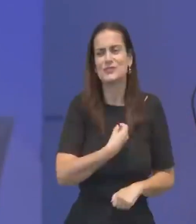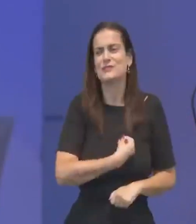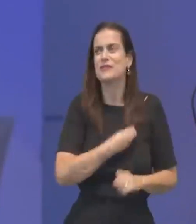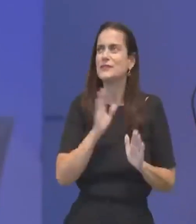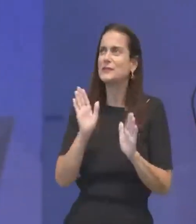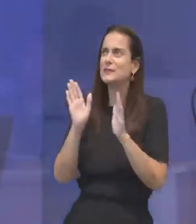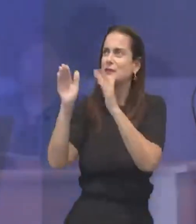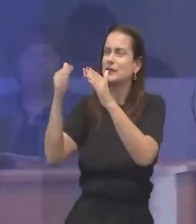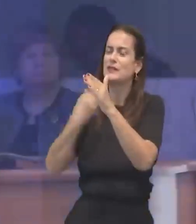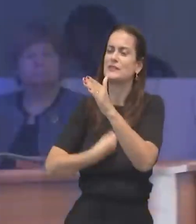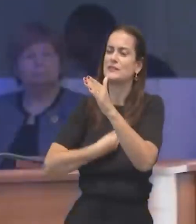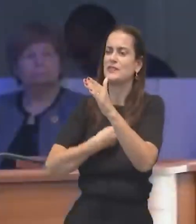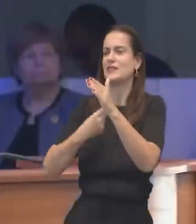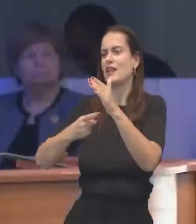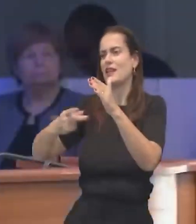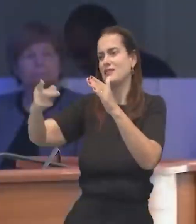eterna.